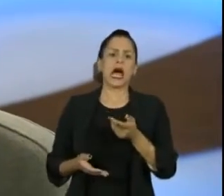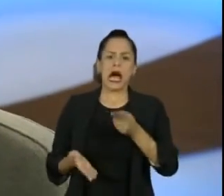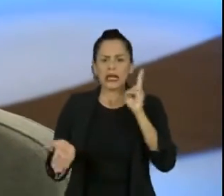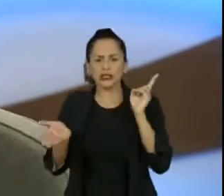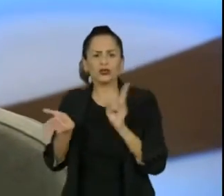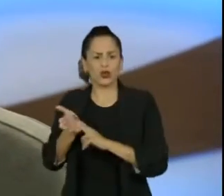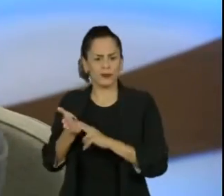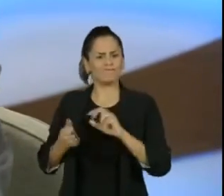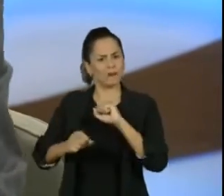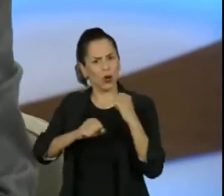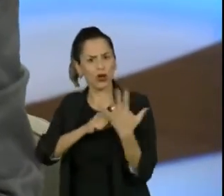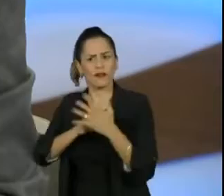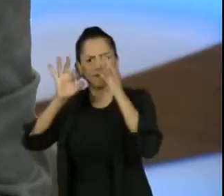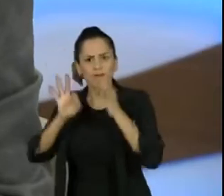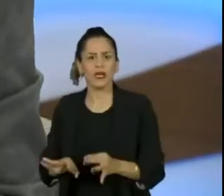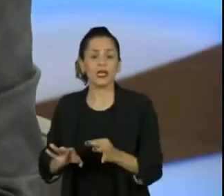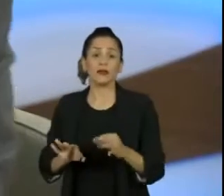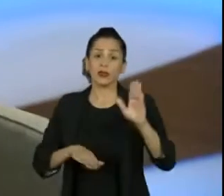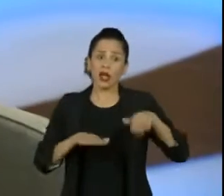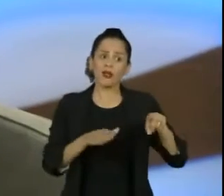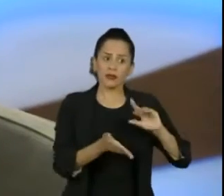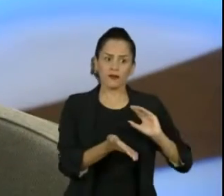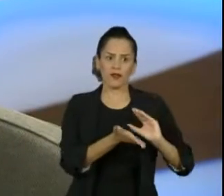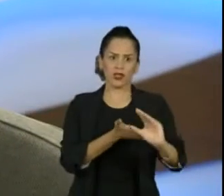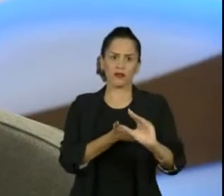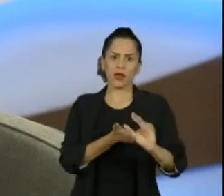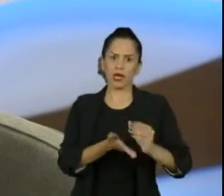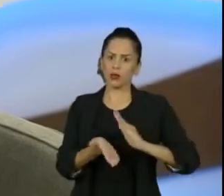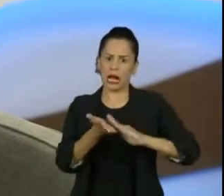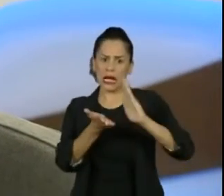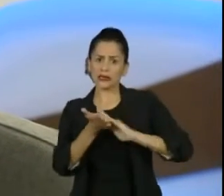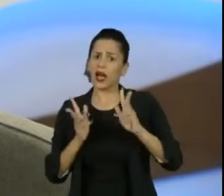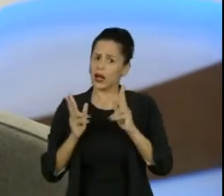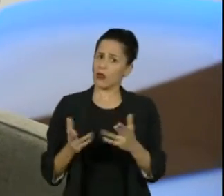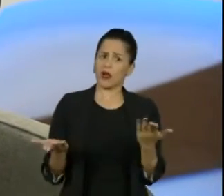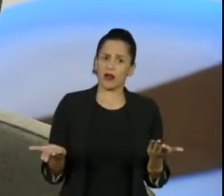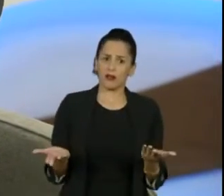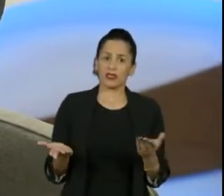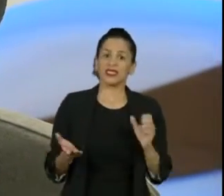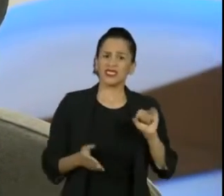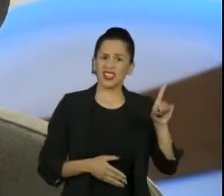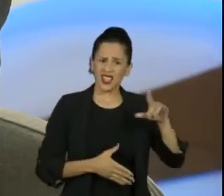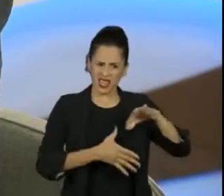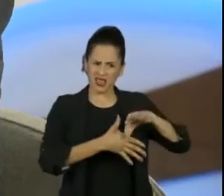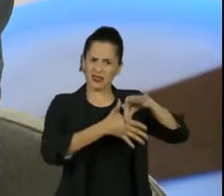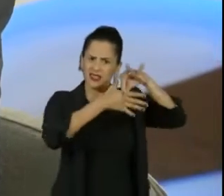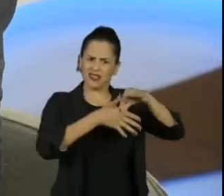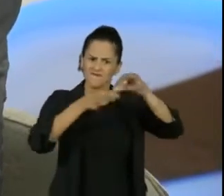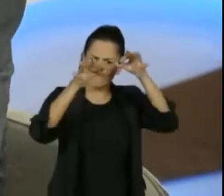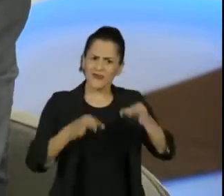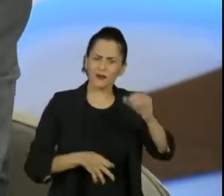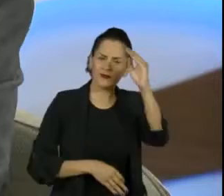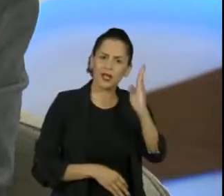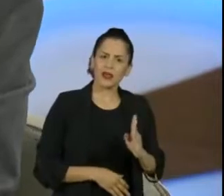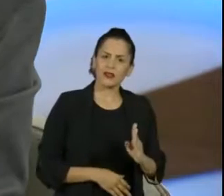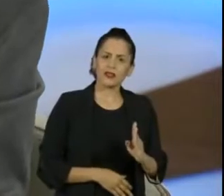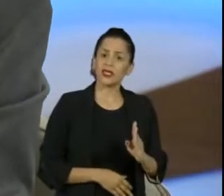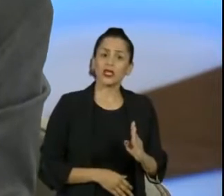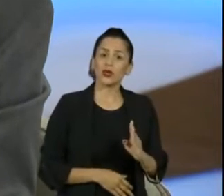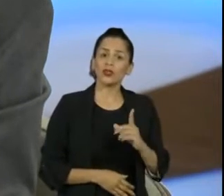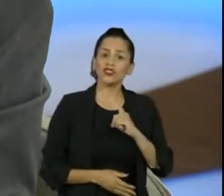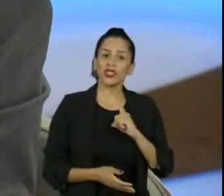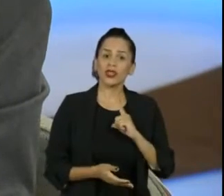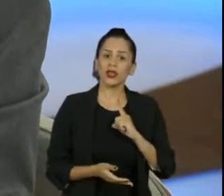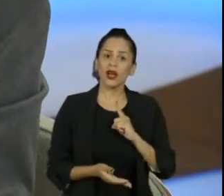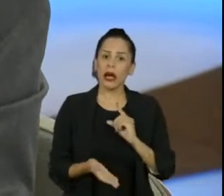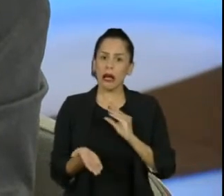teria gasto provavelmente a metade do que ele gastou. Se ele tivesse liderado a nação, ele teria gasto a metade do que ele